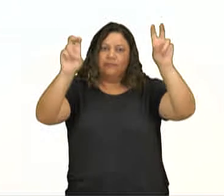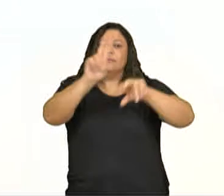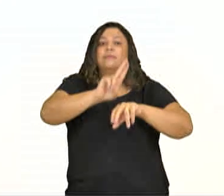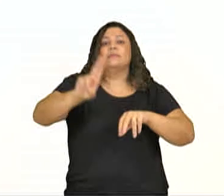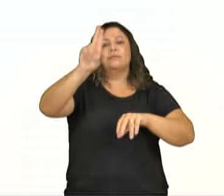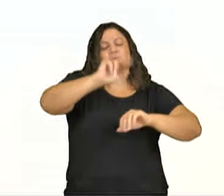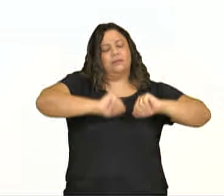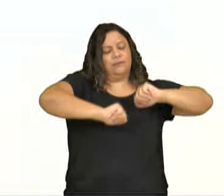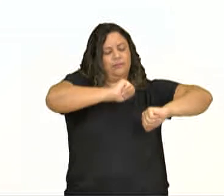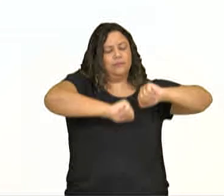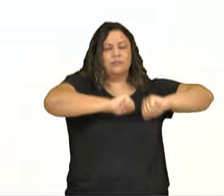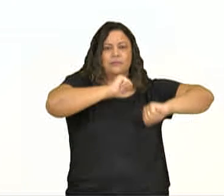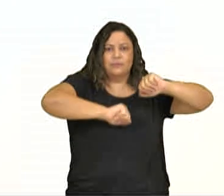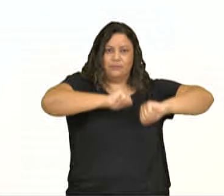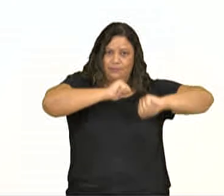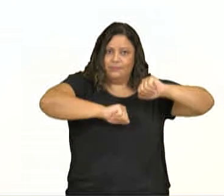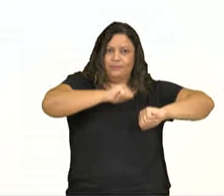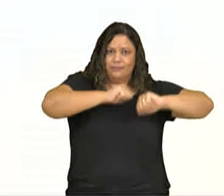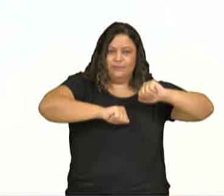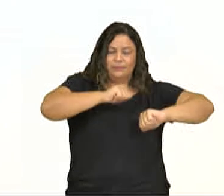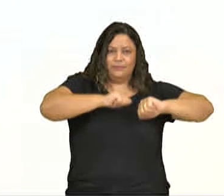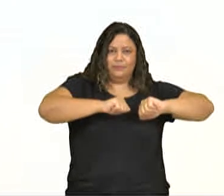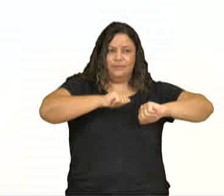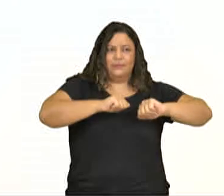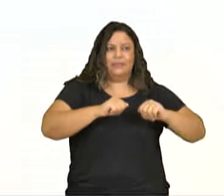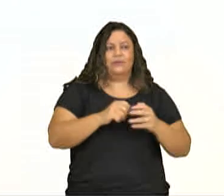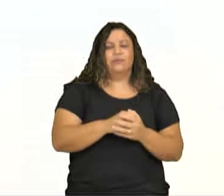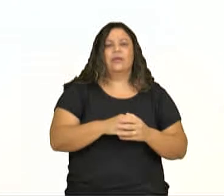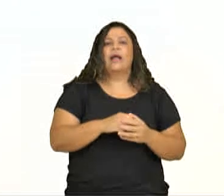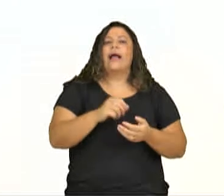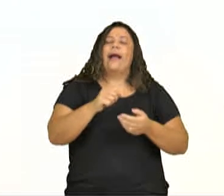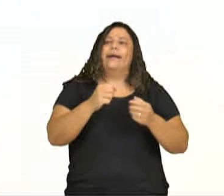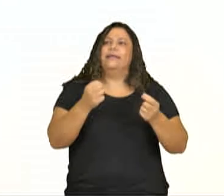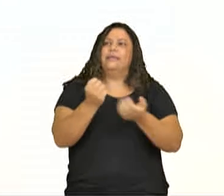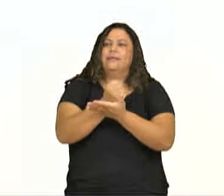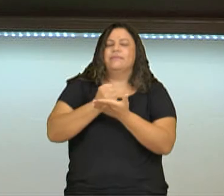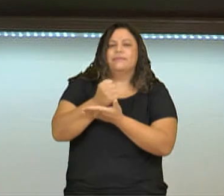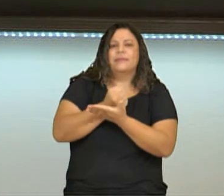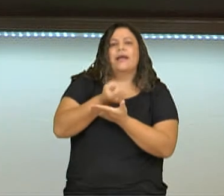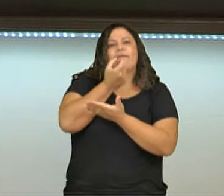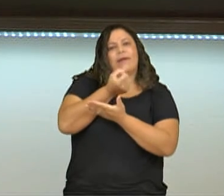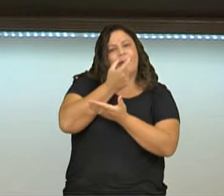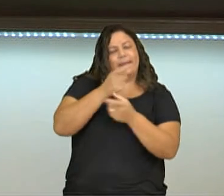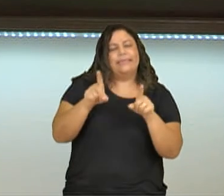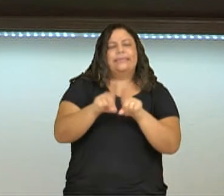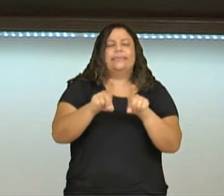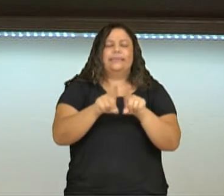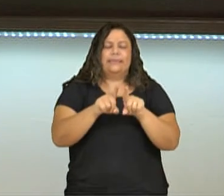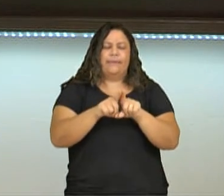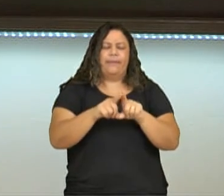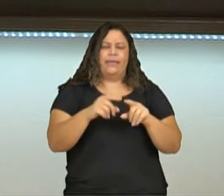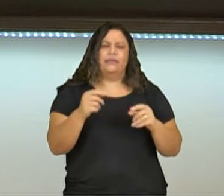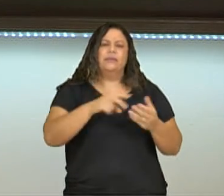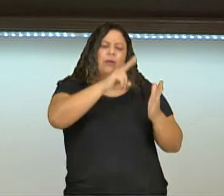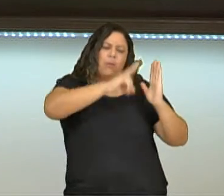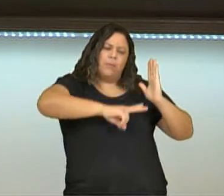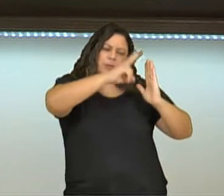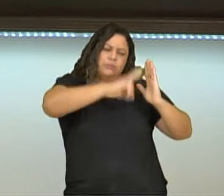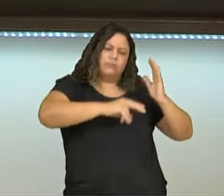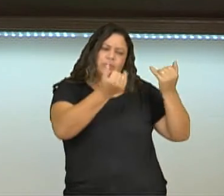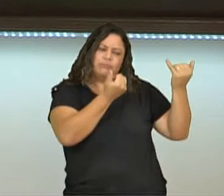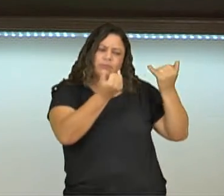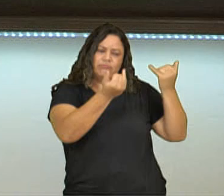na indústria de semicondutores e farmacêutica. Então, vejam, leiam a reportagem para você conhecer um pouquinho mais sobre